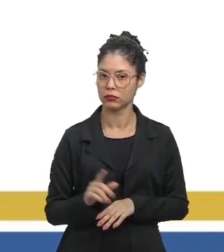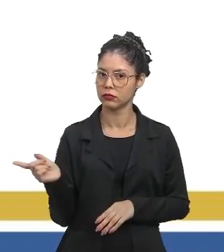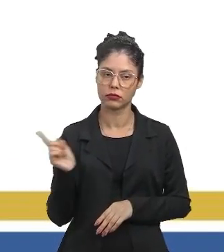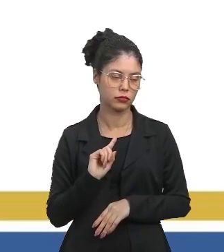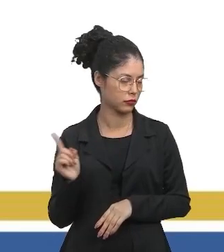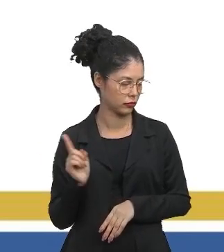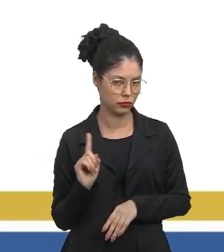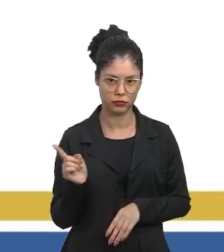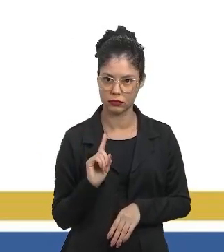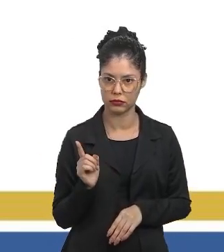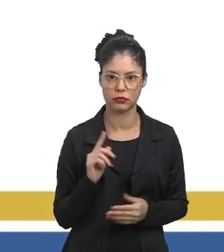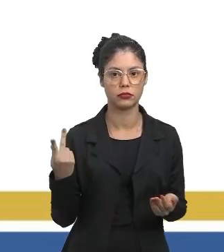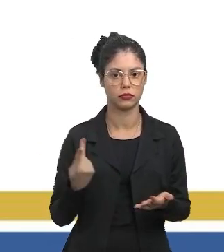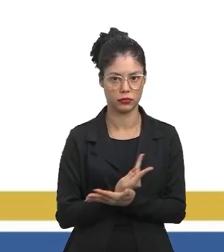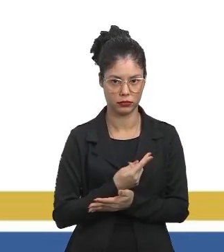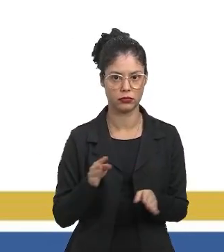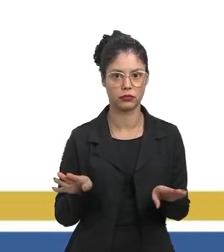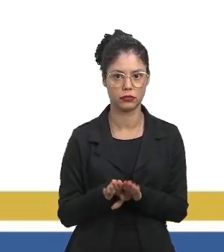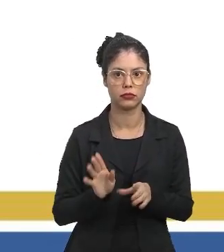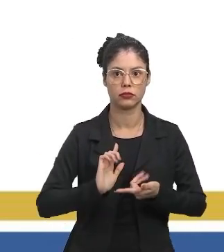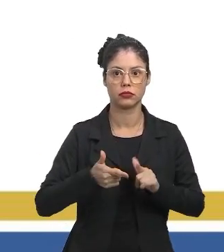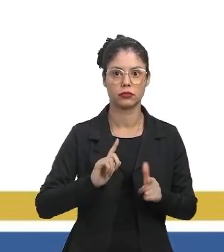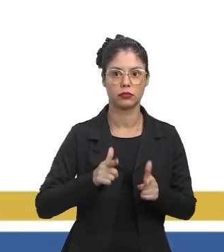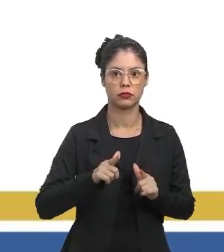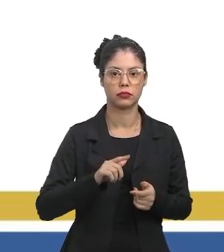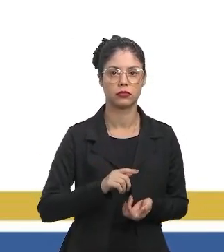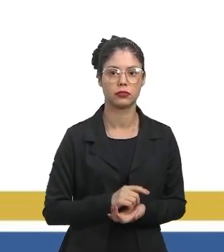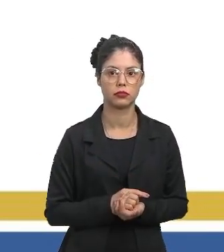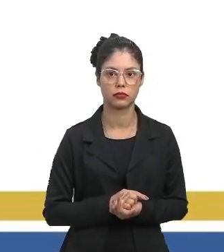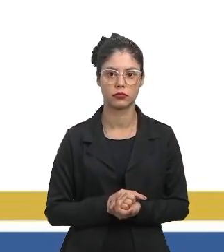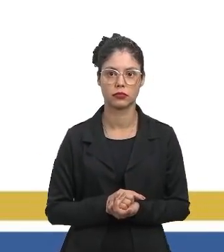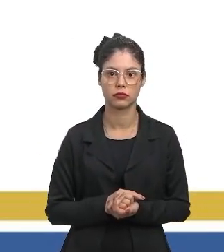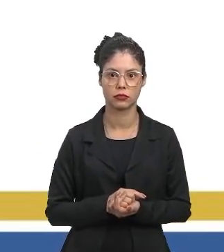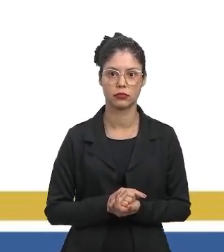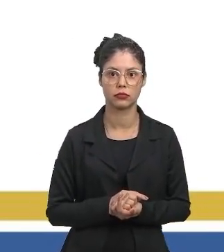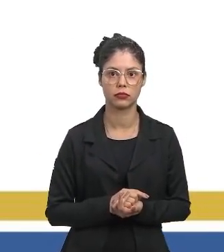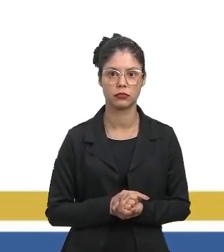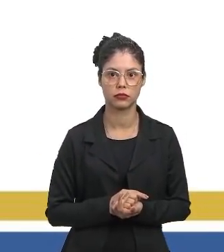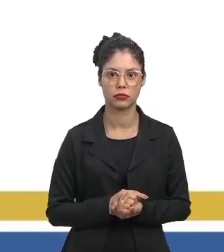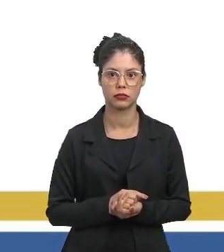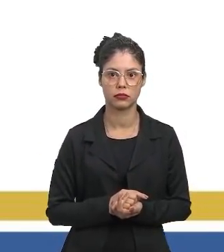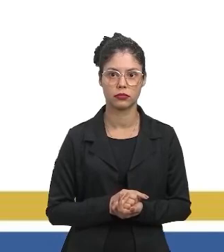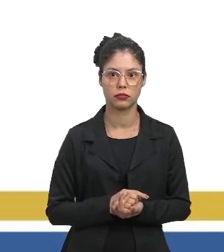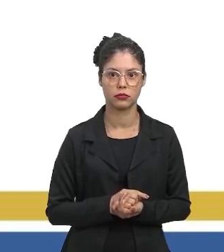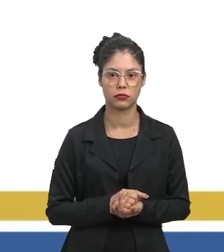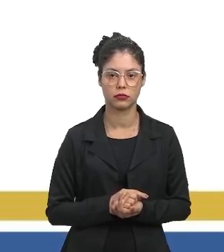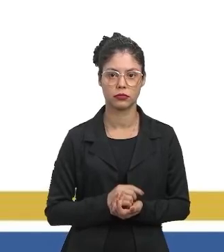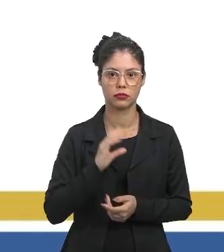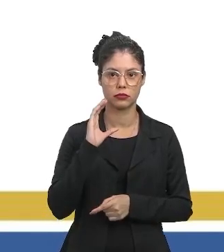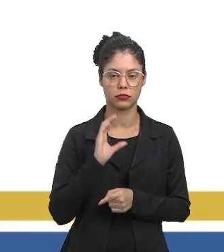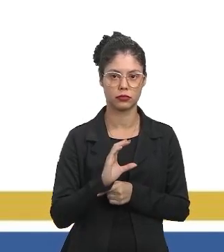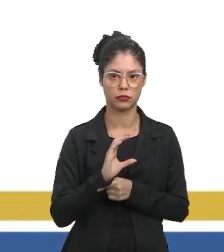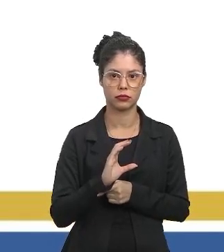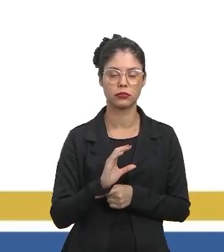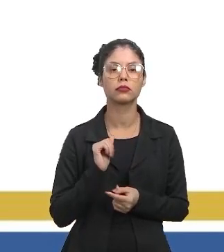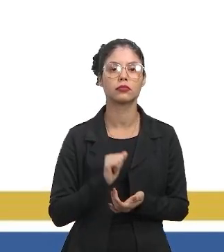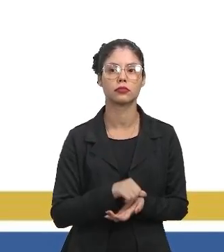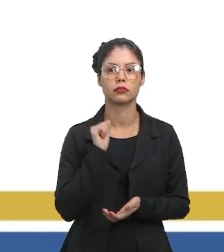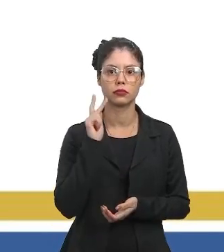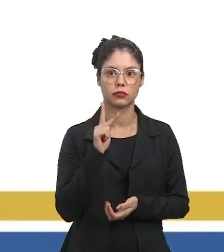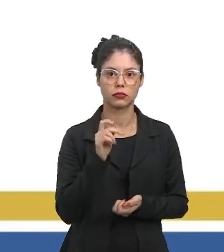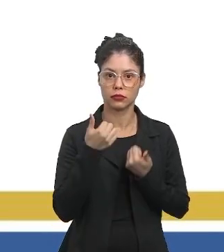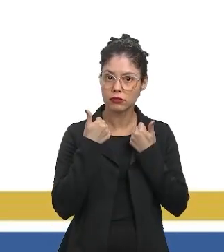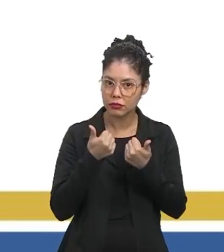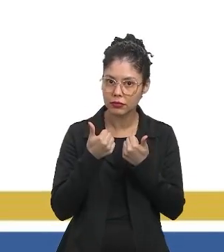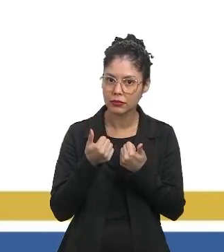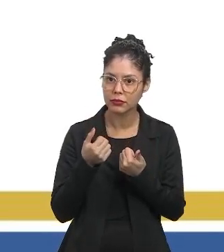Não está correta essa aqui. Então a resposta correta vai ser a letra C. Ok?